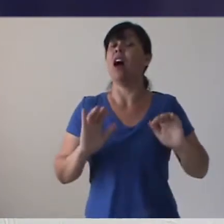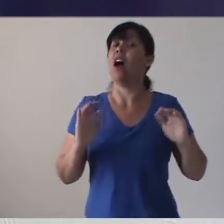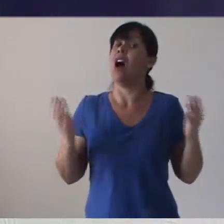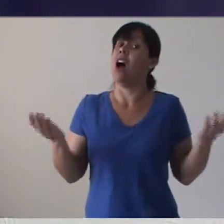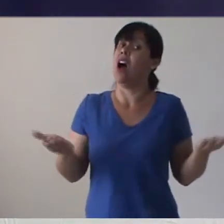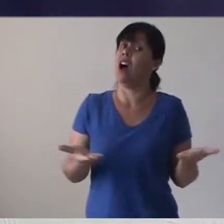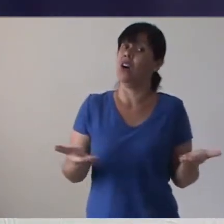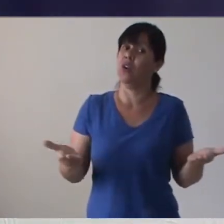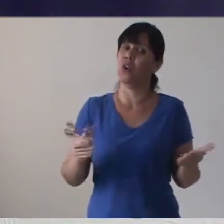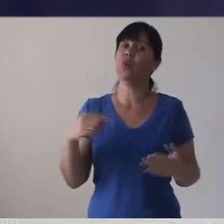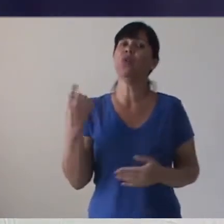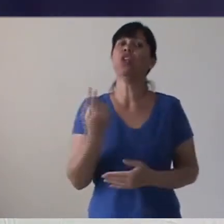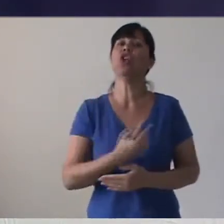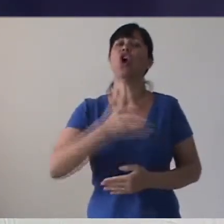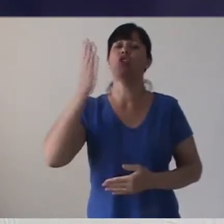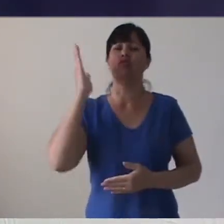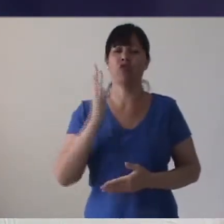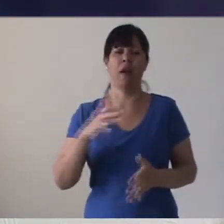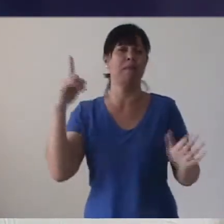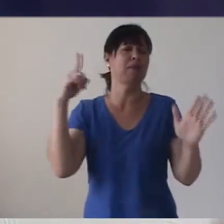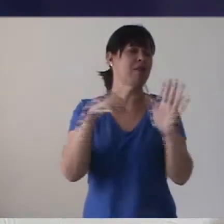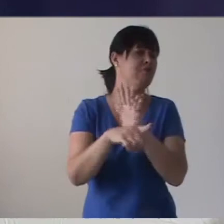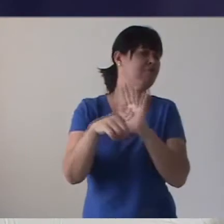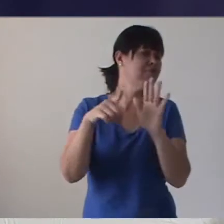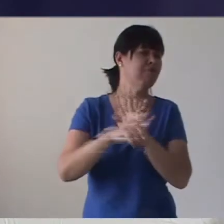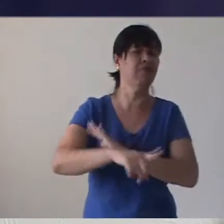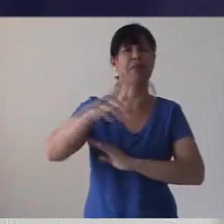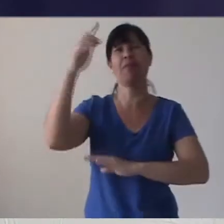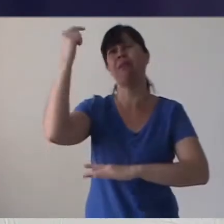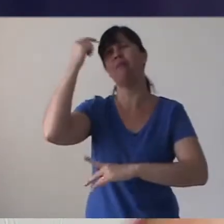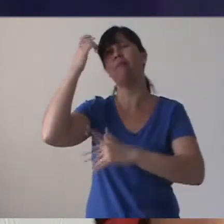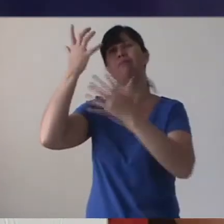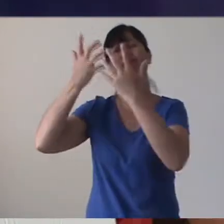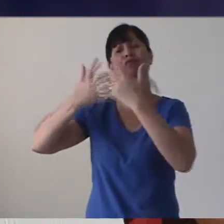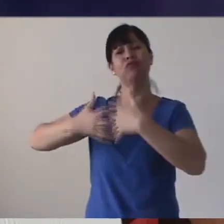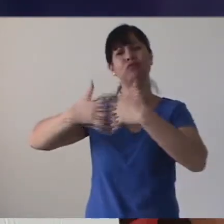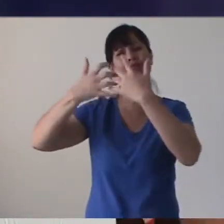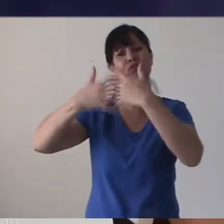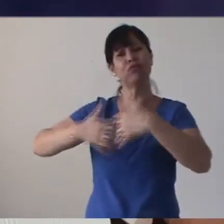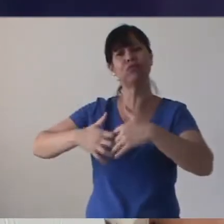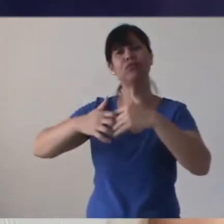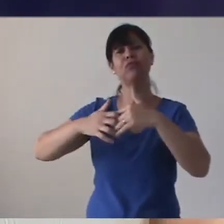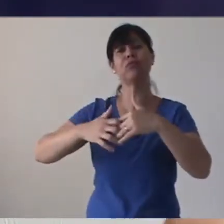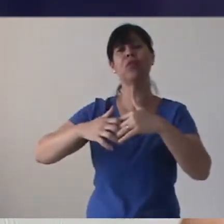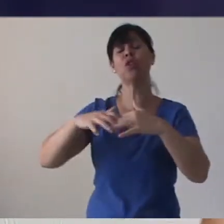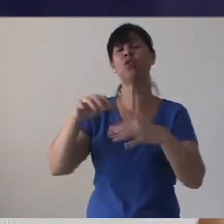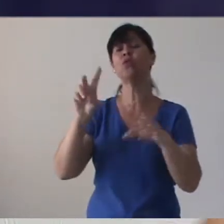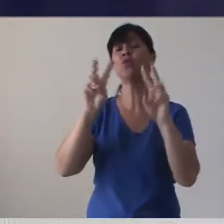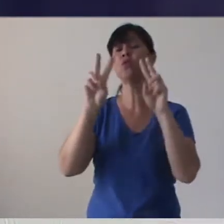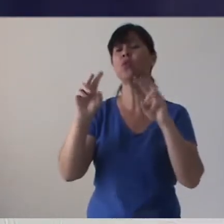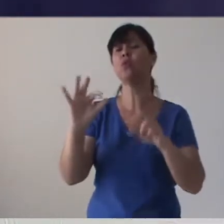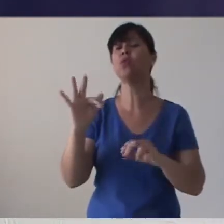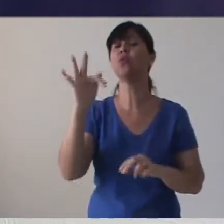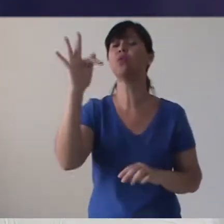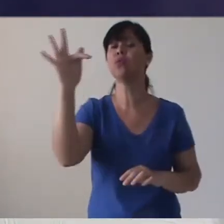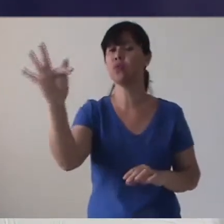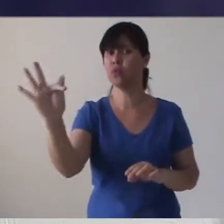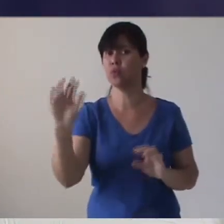O que nós já questionamos, já pensamos e já estamos prevendo?